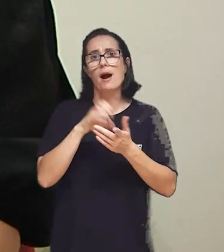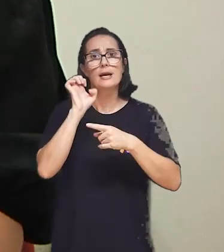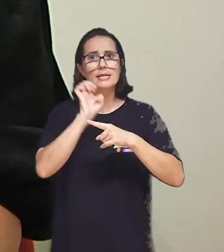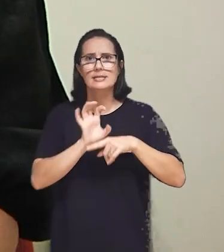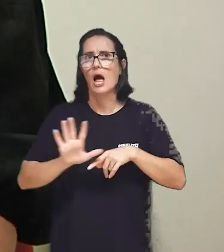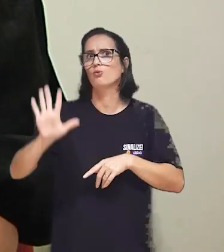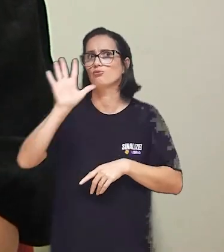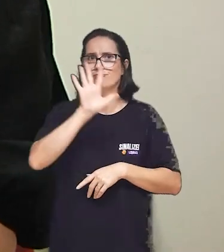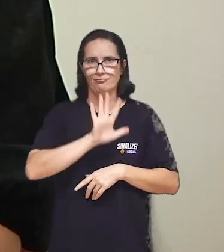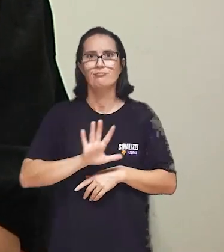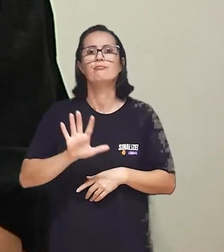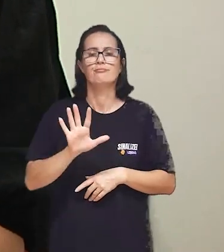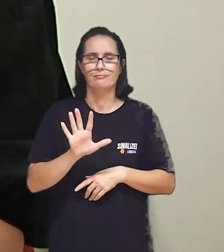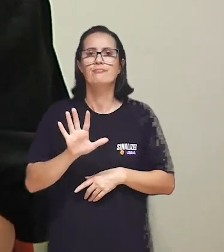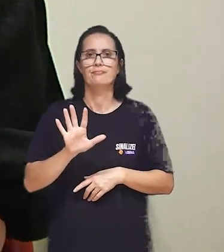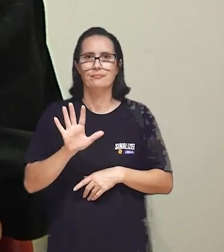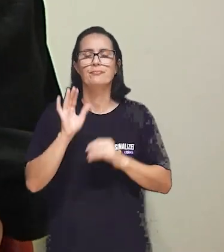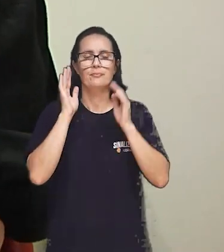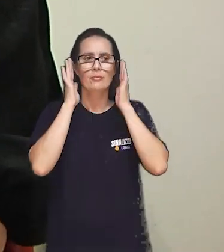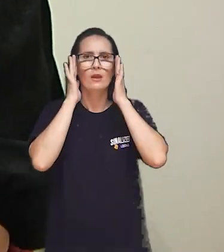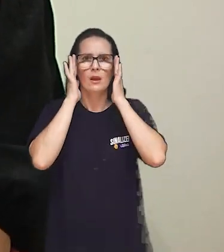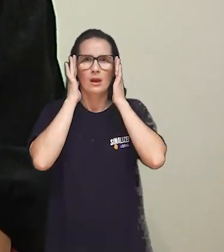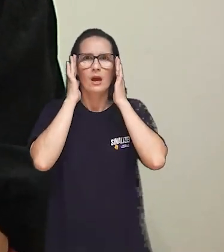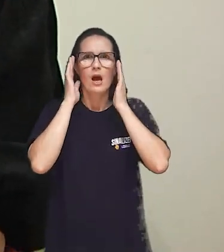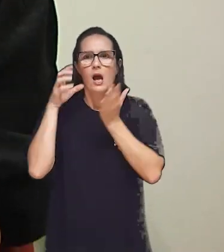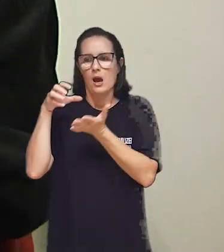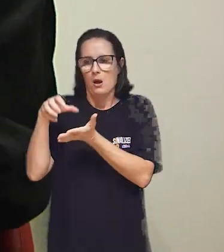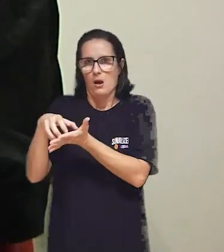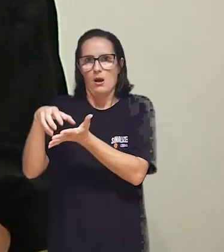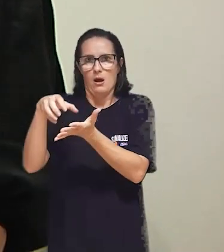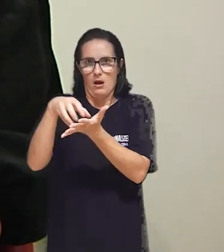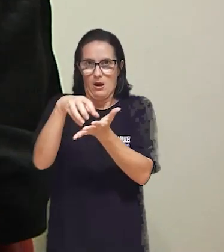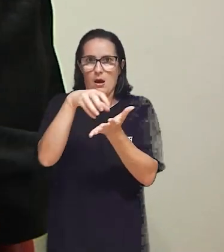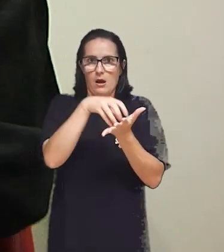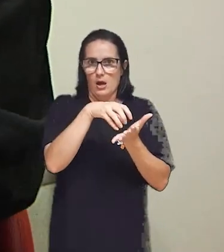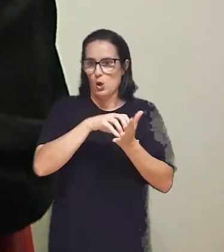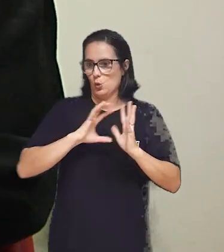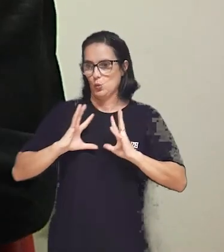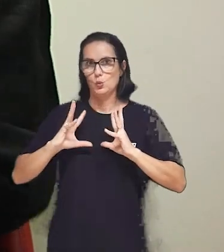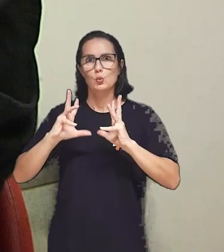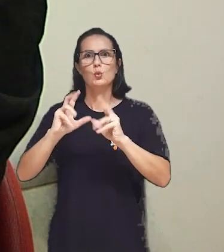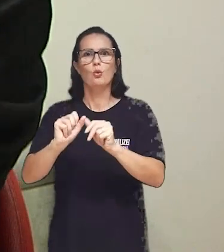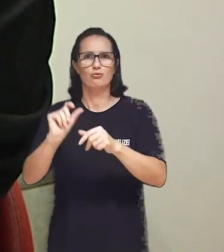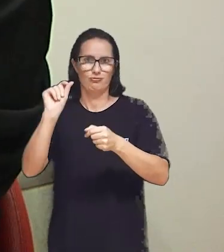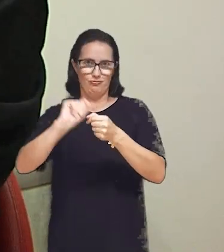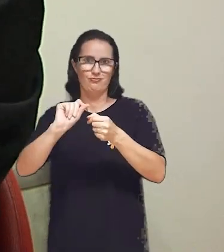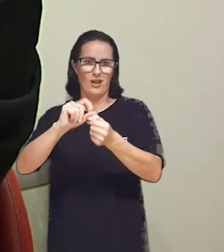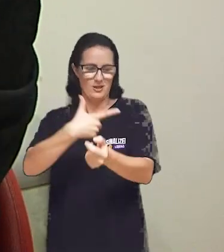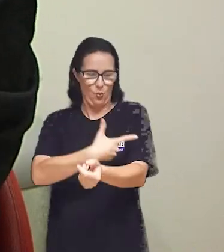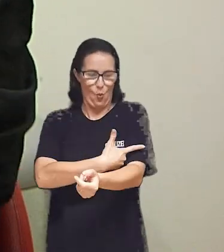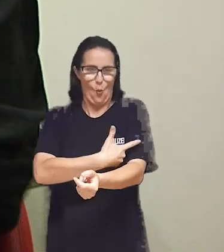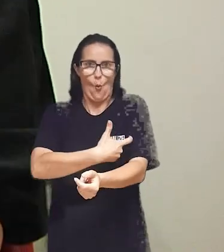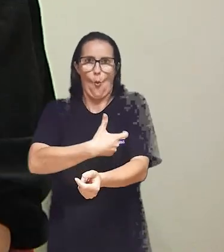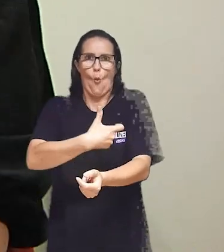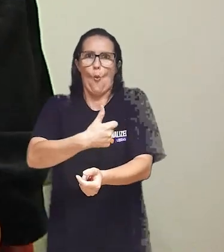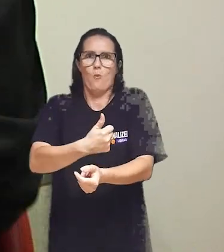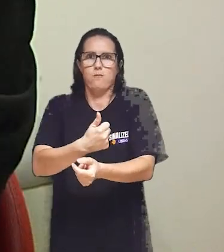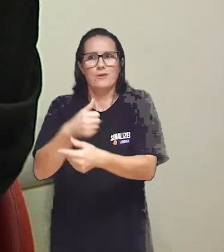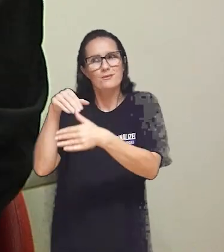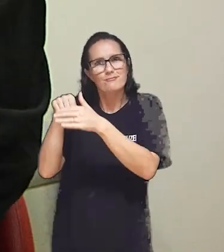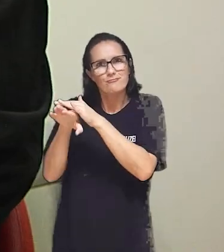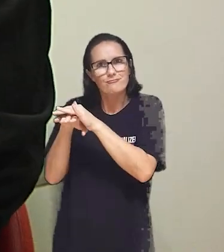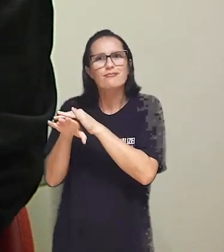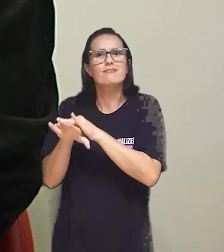inteiro. E essas unidades, elas todas coletam sangue, coletam as bolsas dos